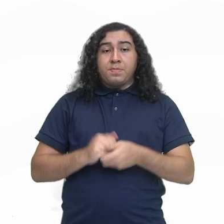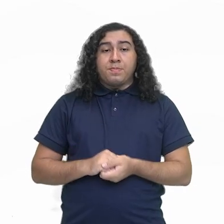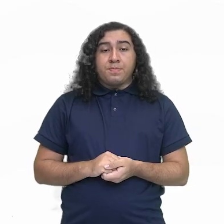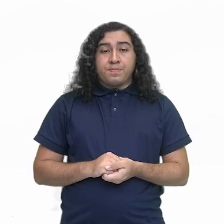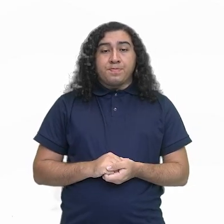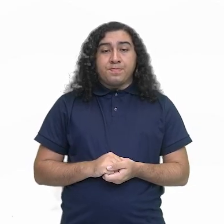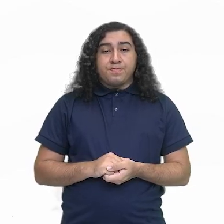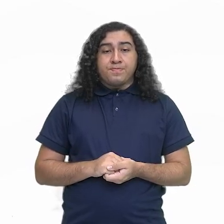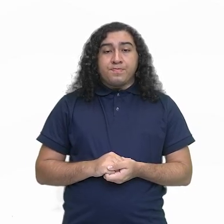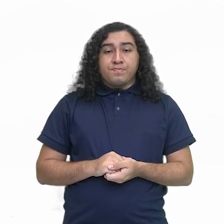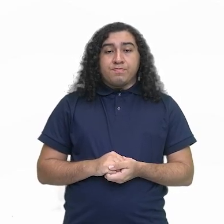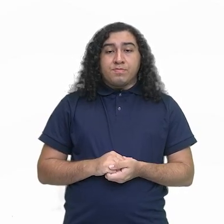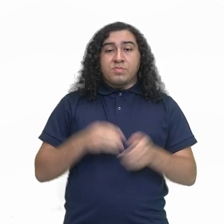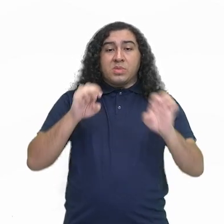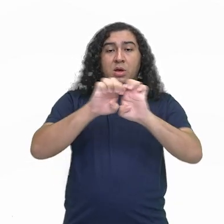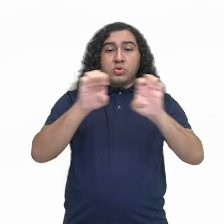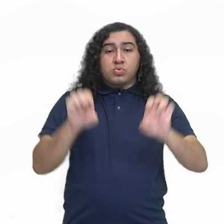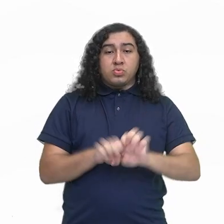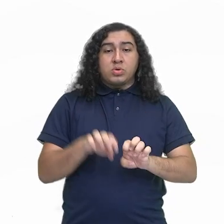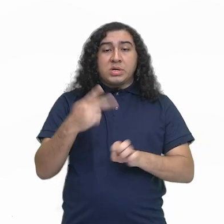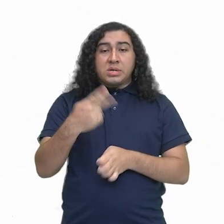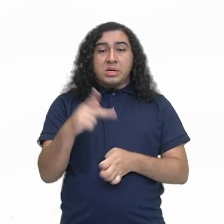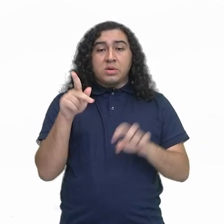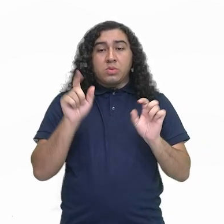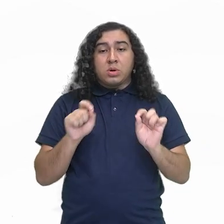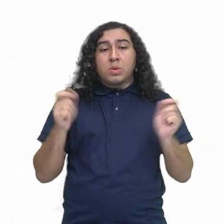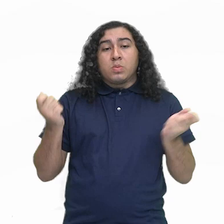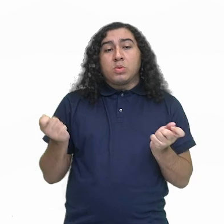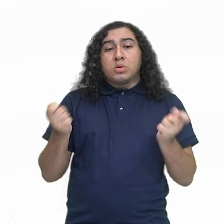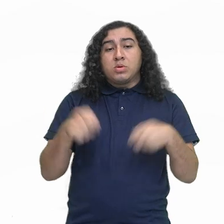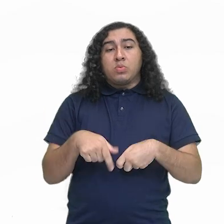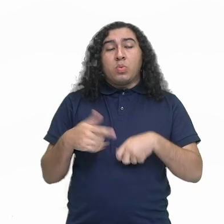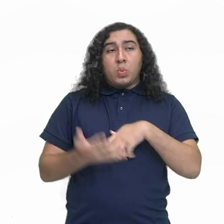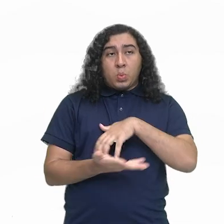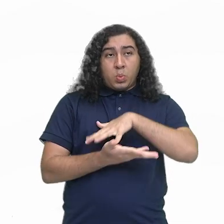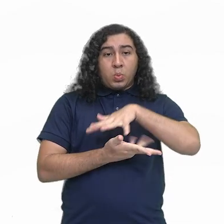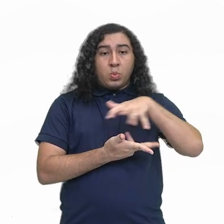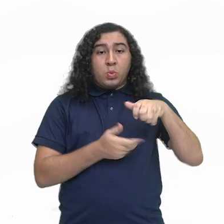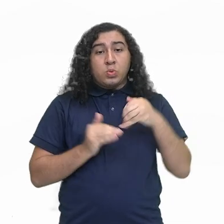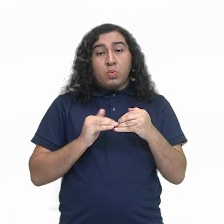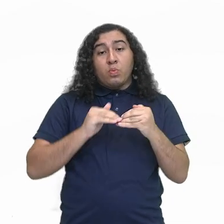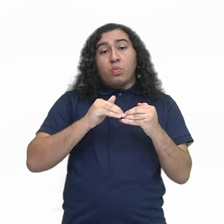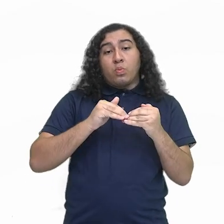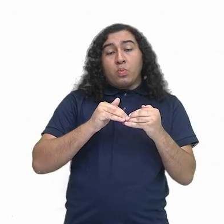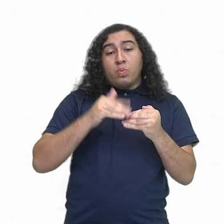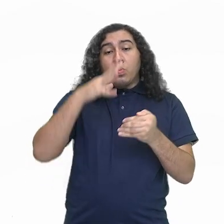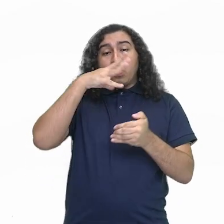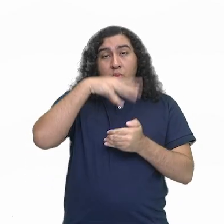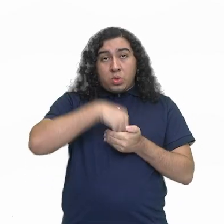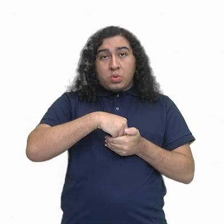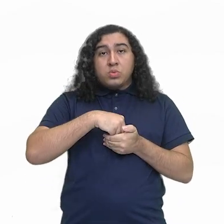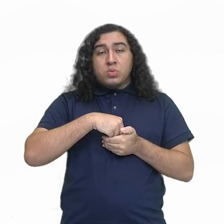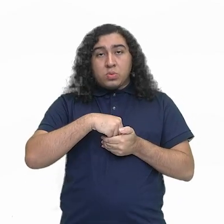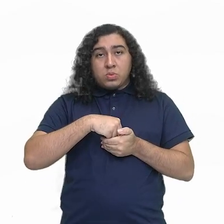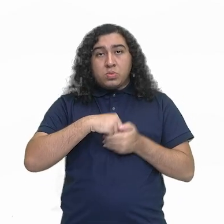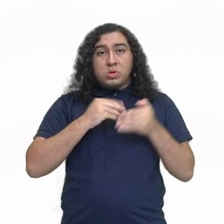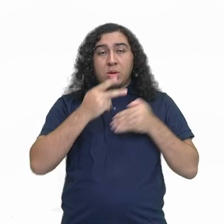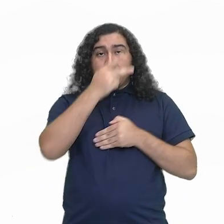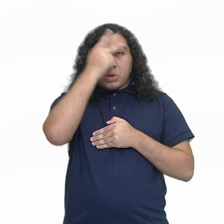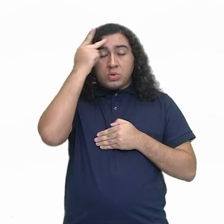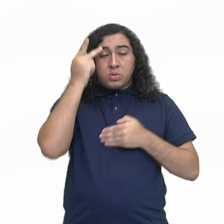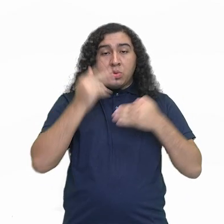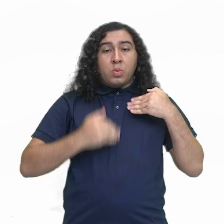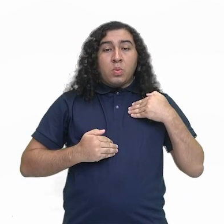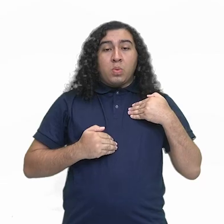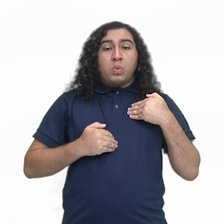Os mecanismos de socialização permitem, né, que o mundo interior, né, dos indivíduos